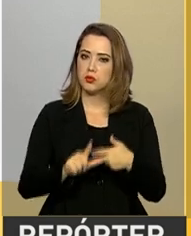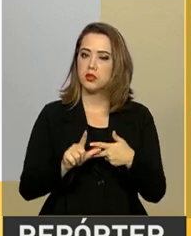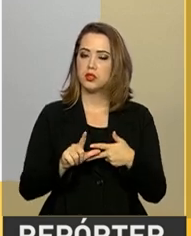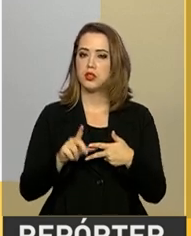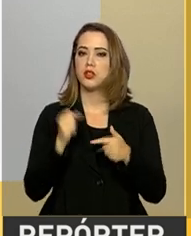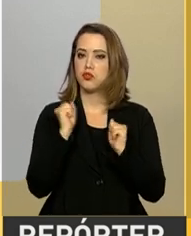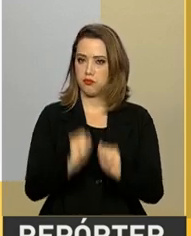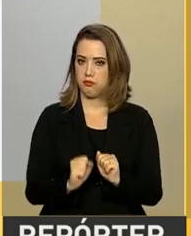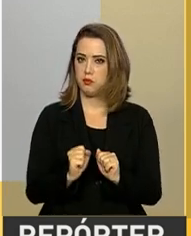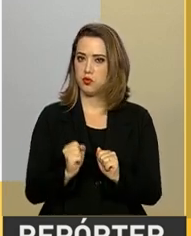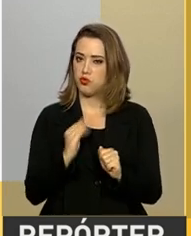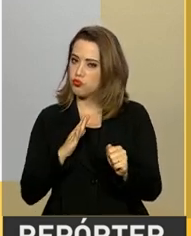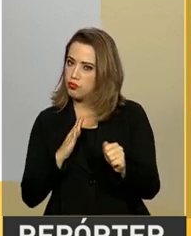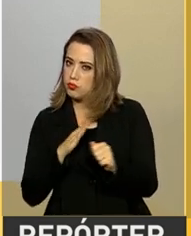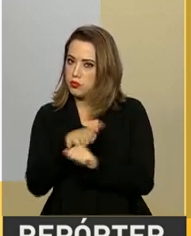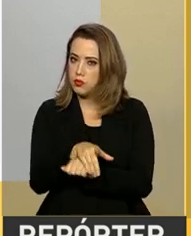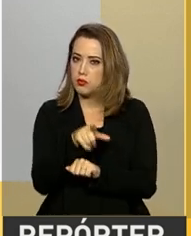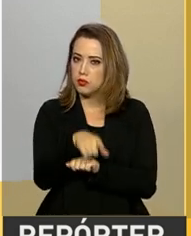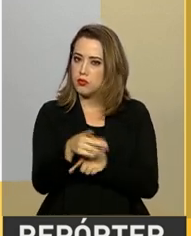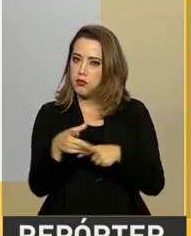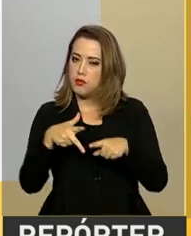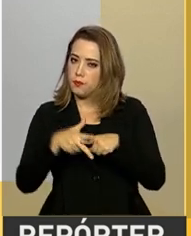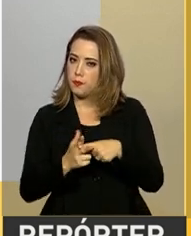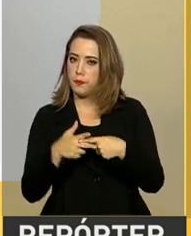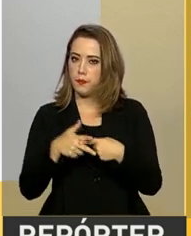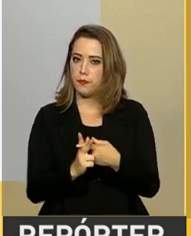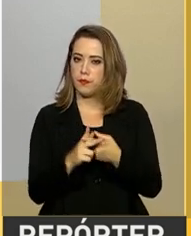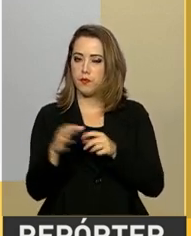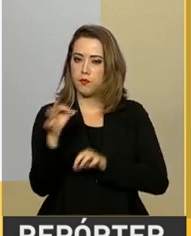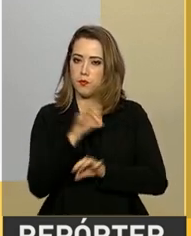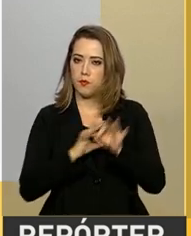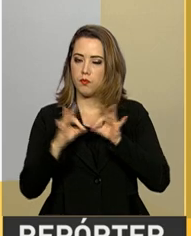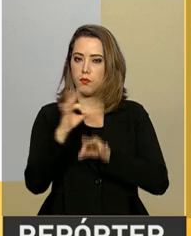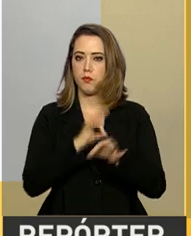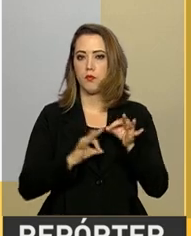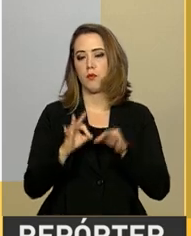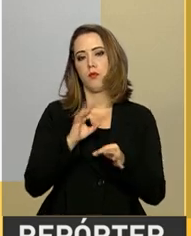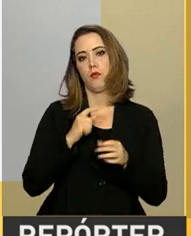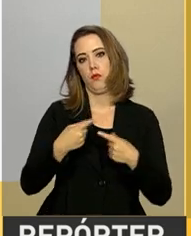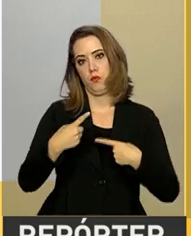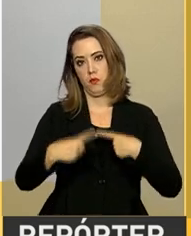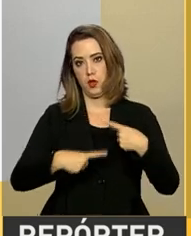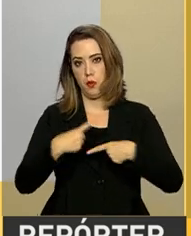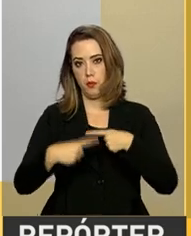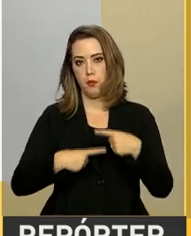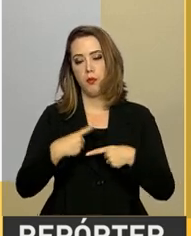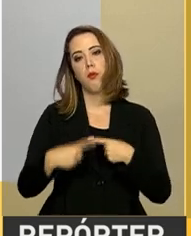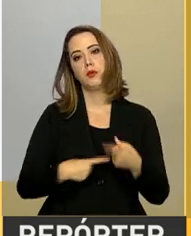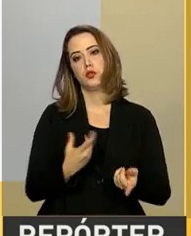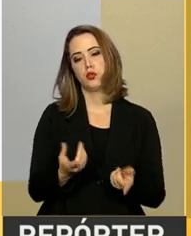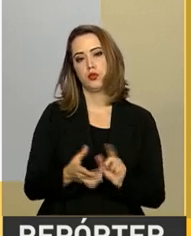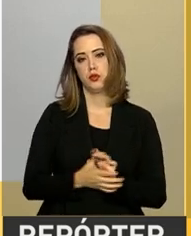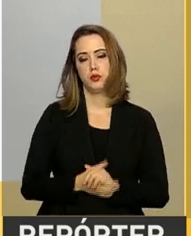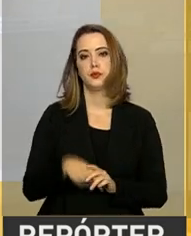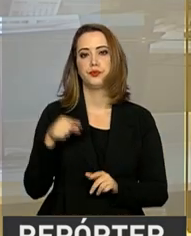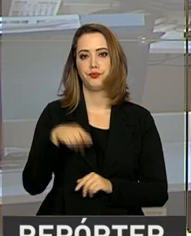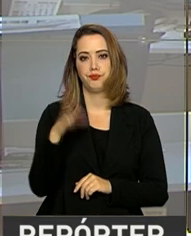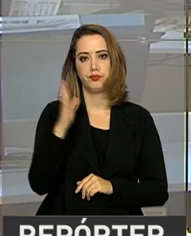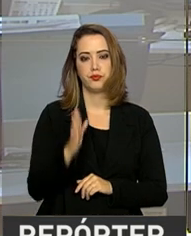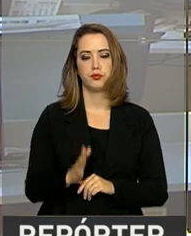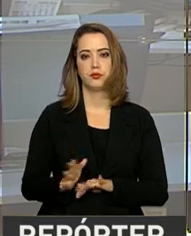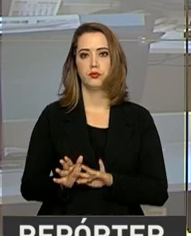também parp dessa ação que gere uma reforma política no